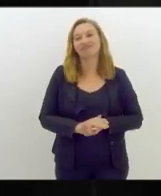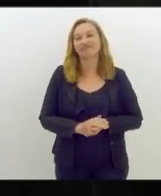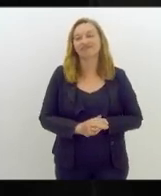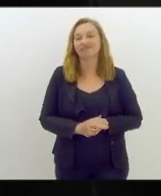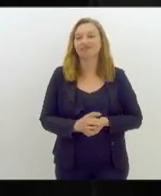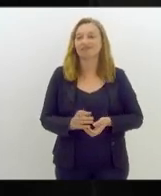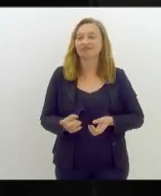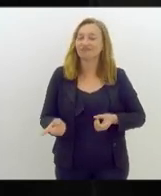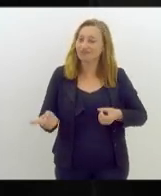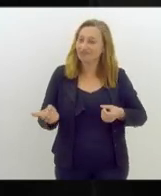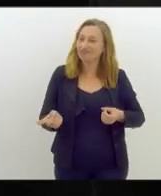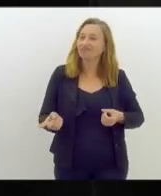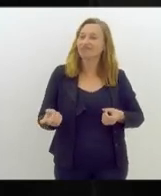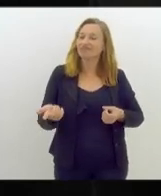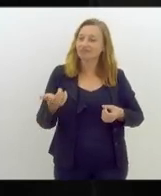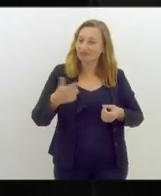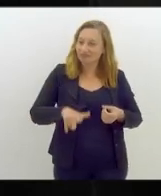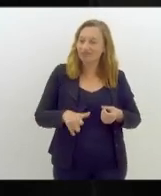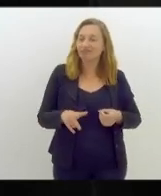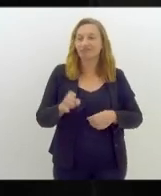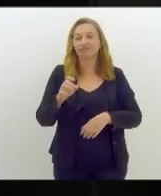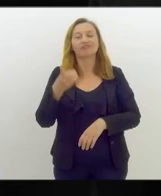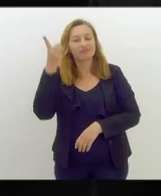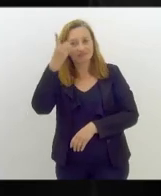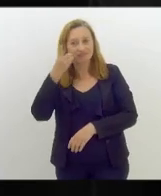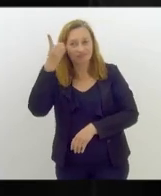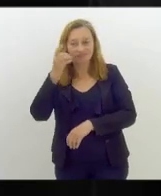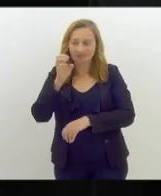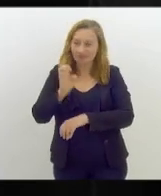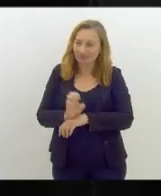reeleito deputado estadual. Agradecer